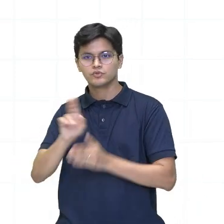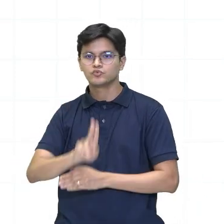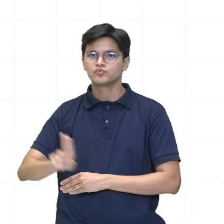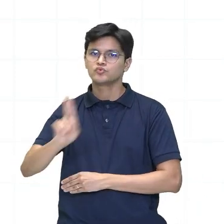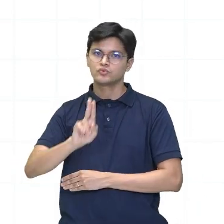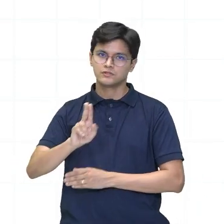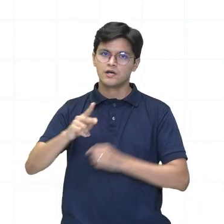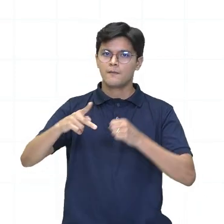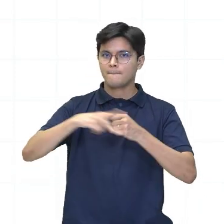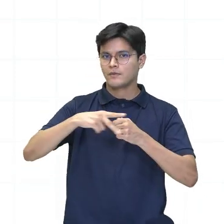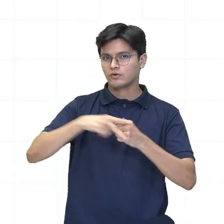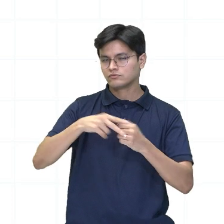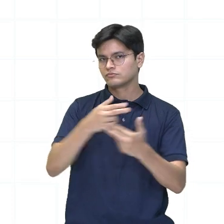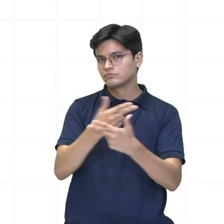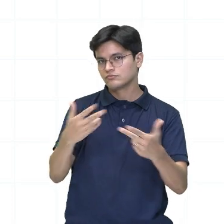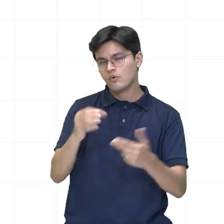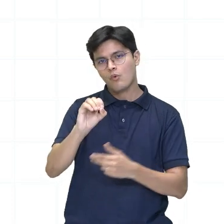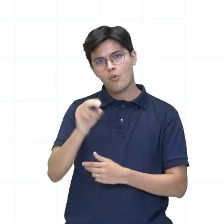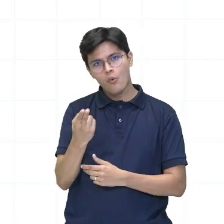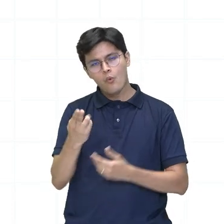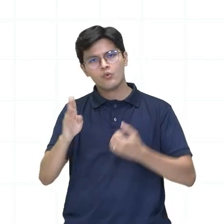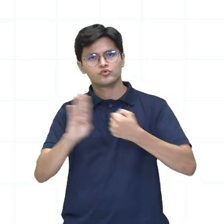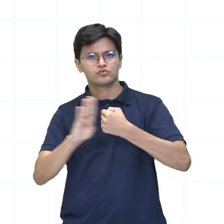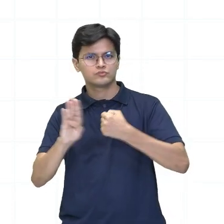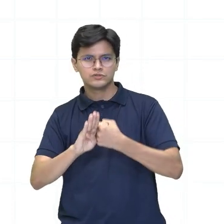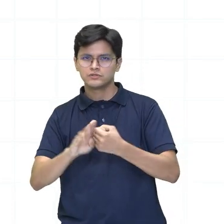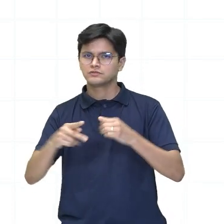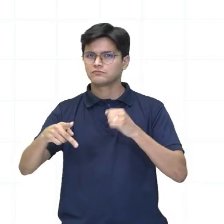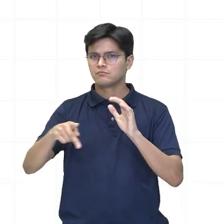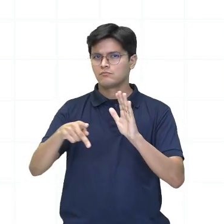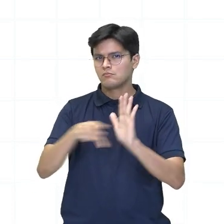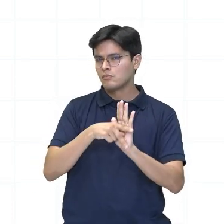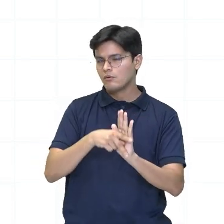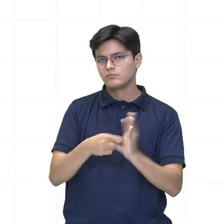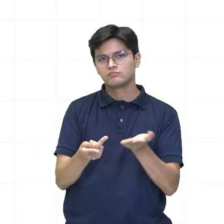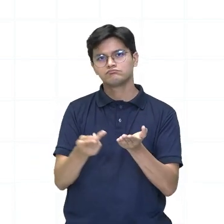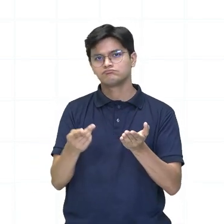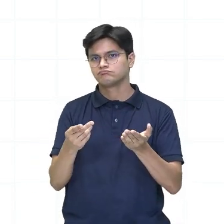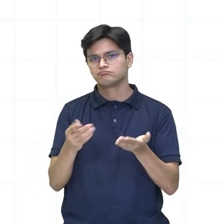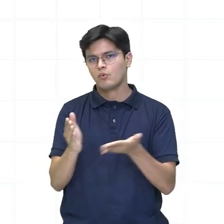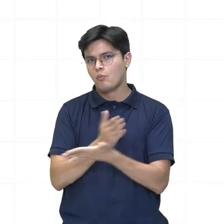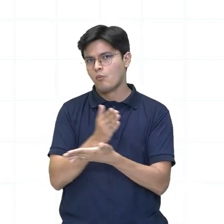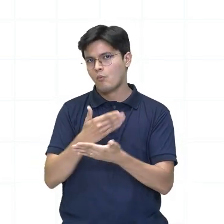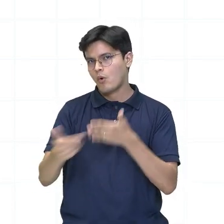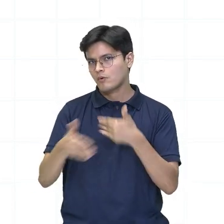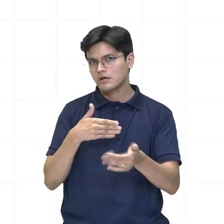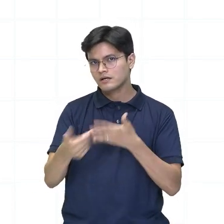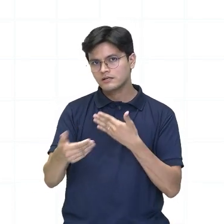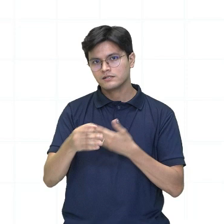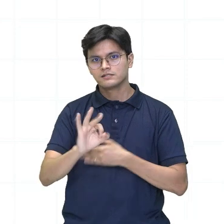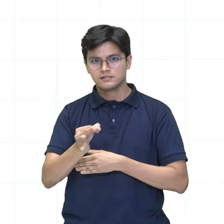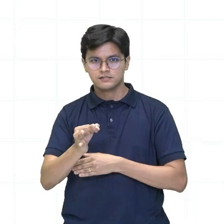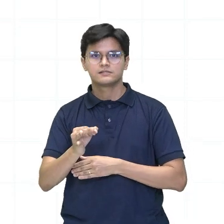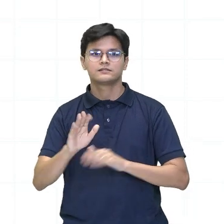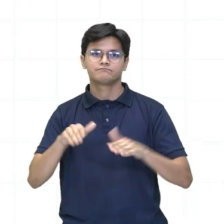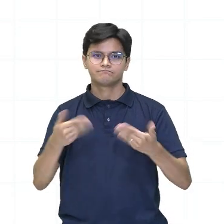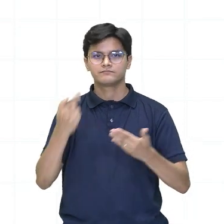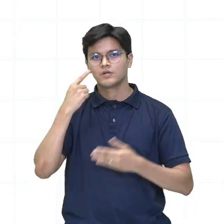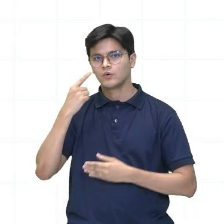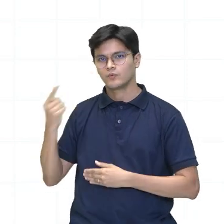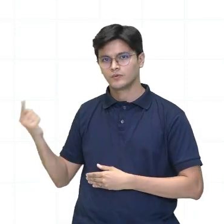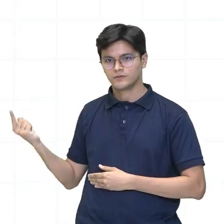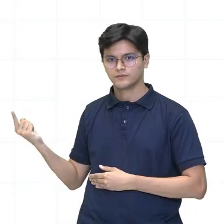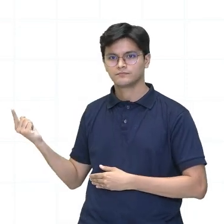ou então qualquer substantivo próprio, tá? E aí fica who did you, what